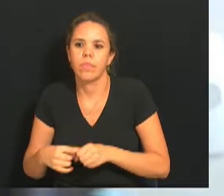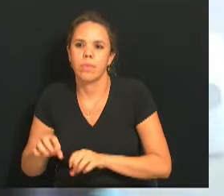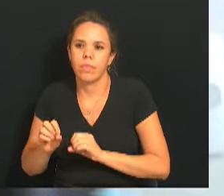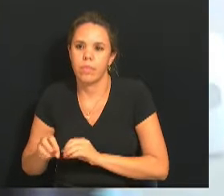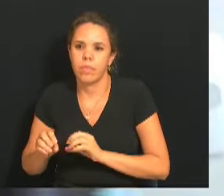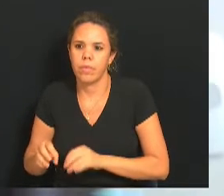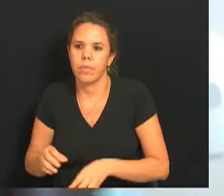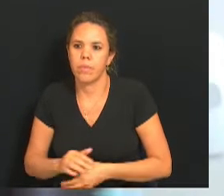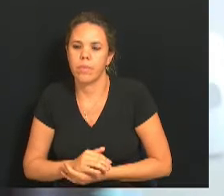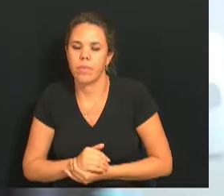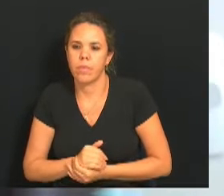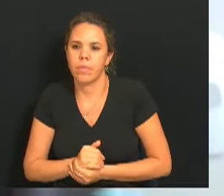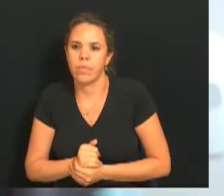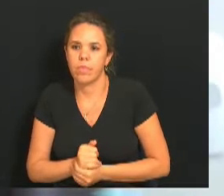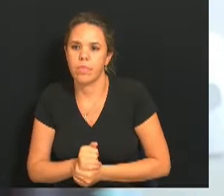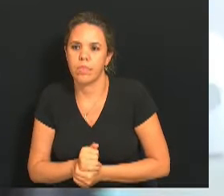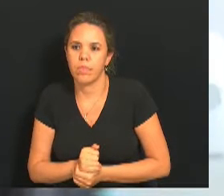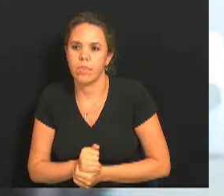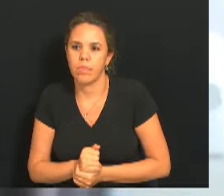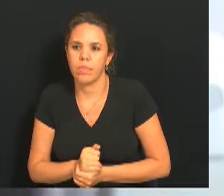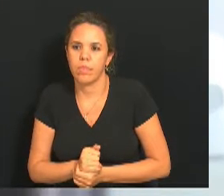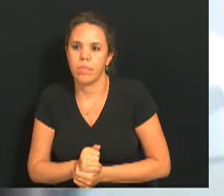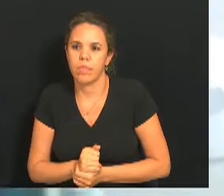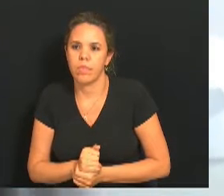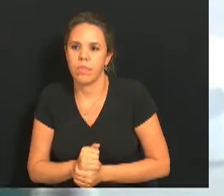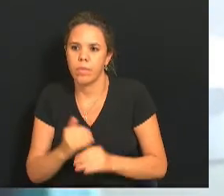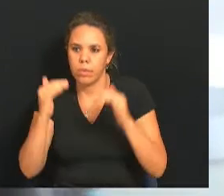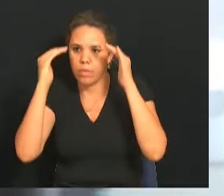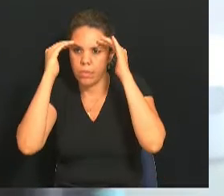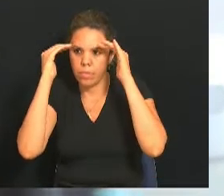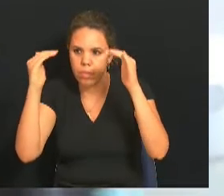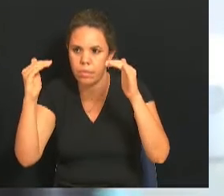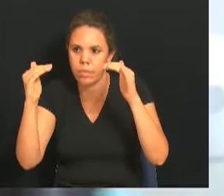educação, cumprindo inclusive